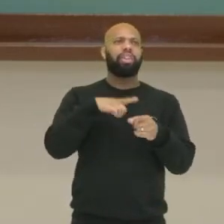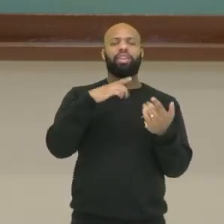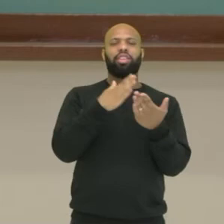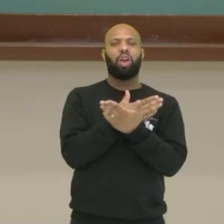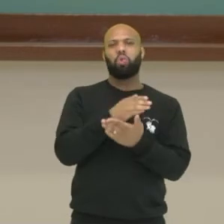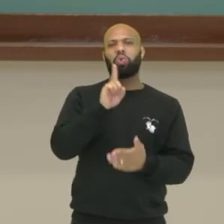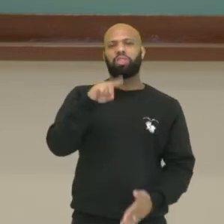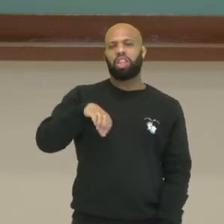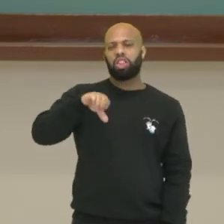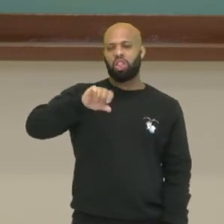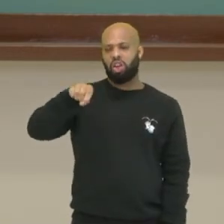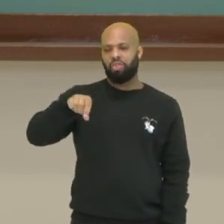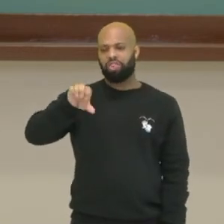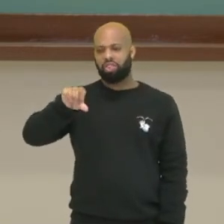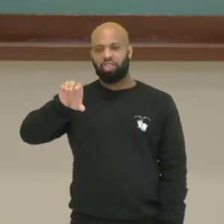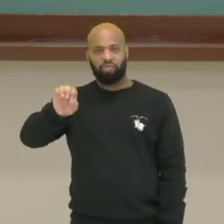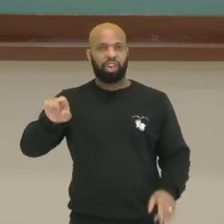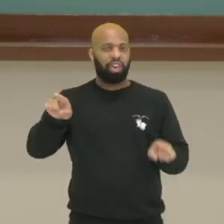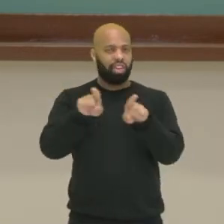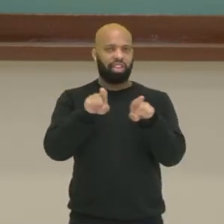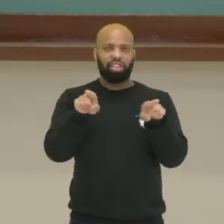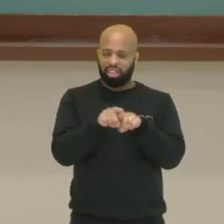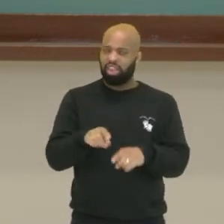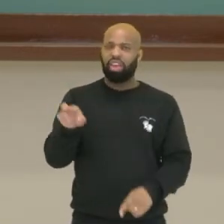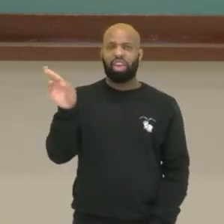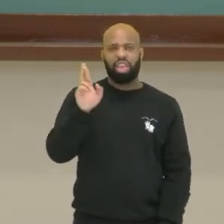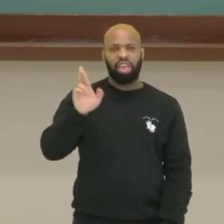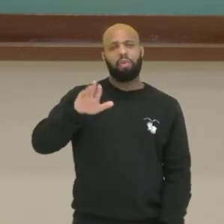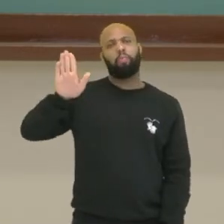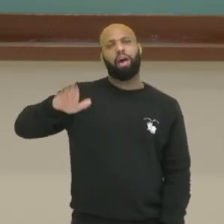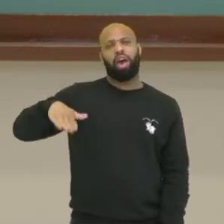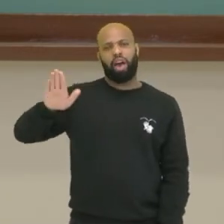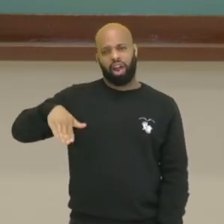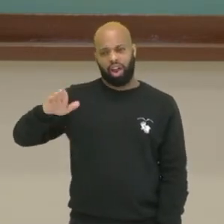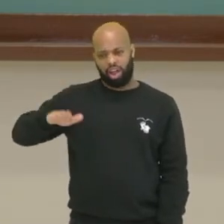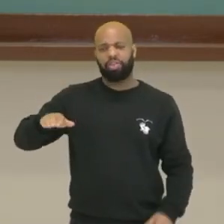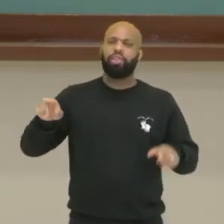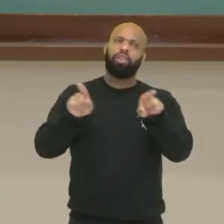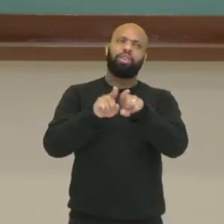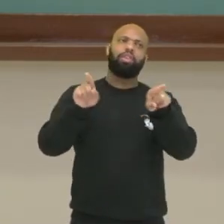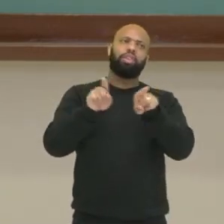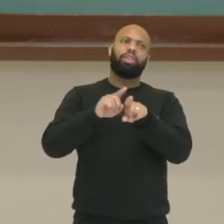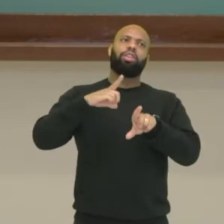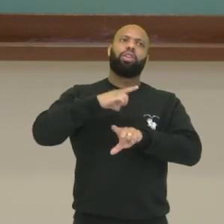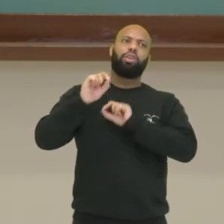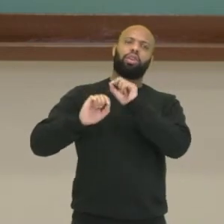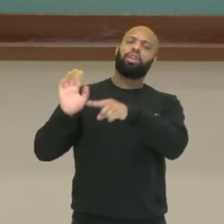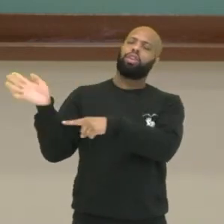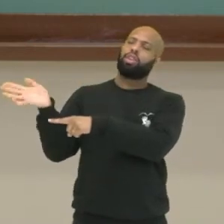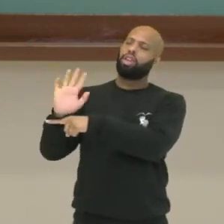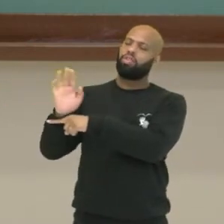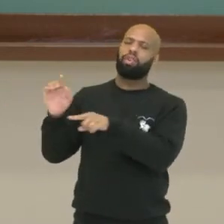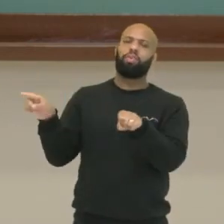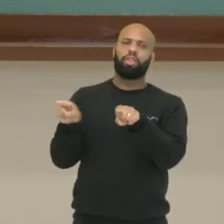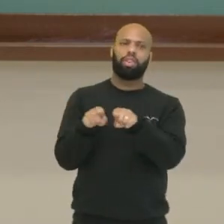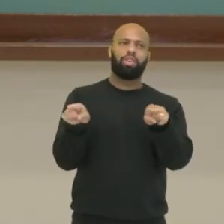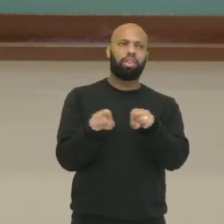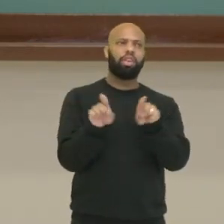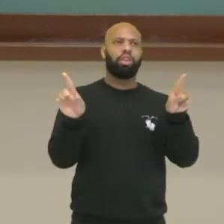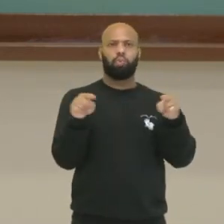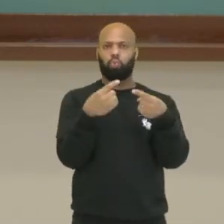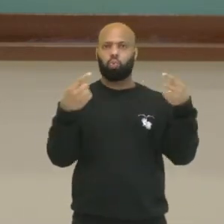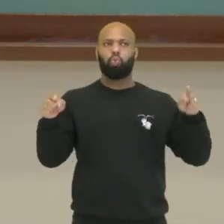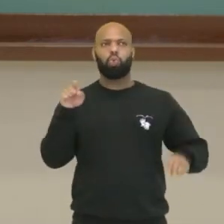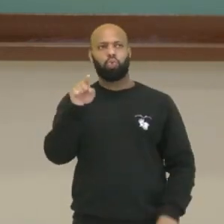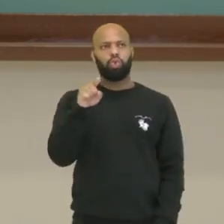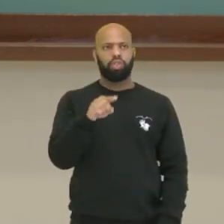você gasta muito rapidamente ali e ressignifica aquele R$9,90 com filme e música para você